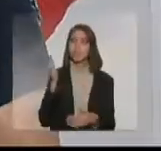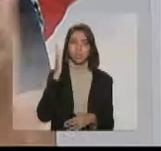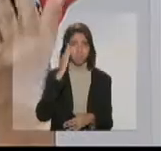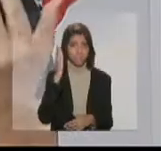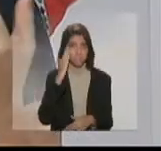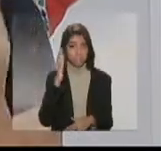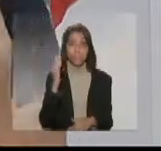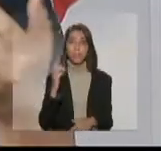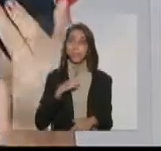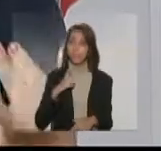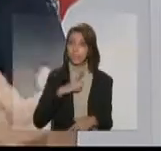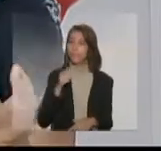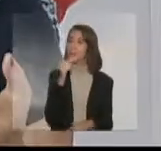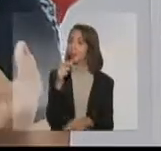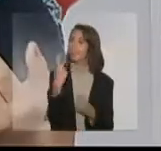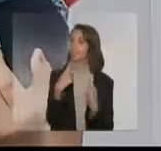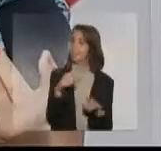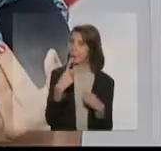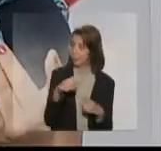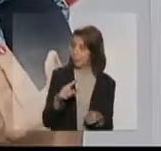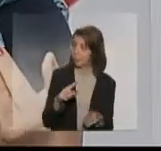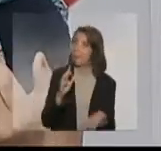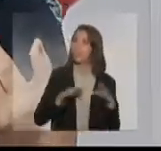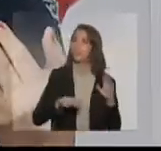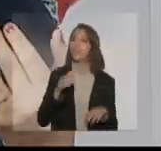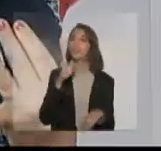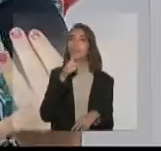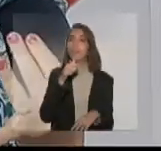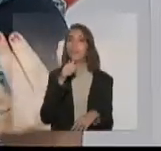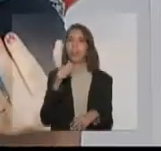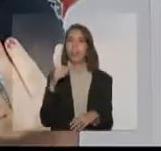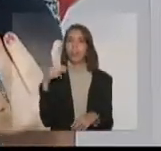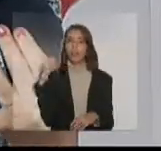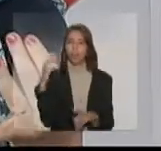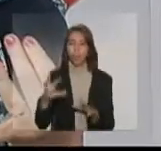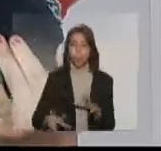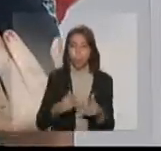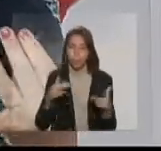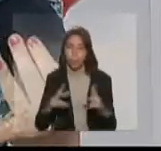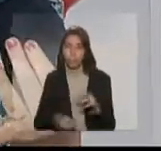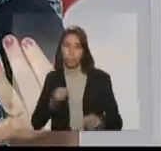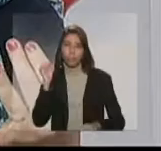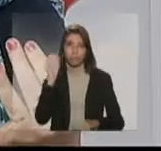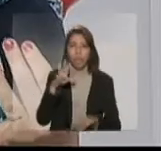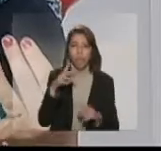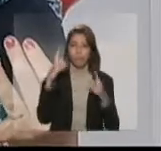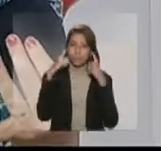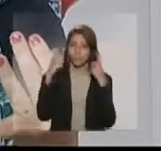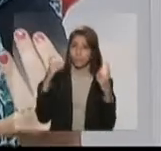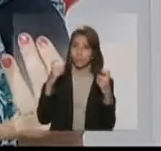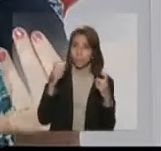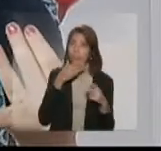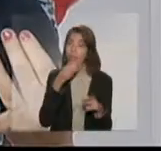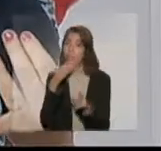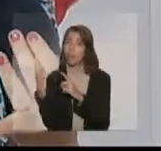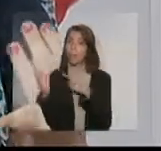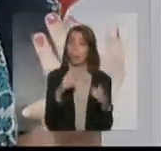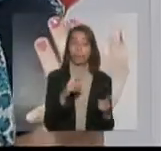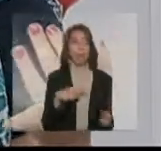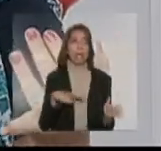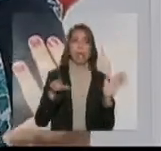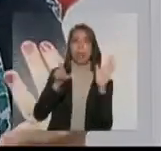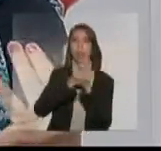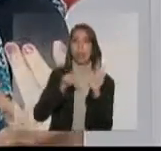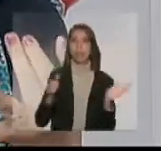sabemos que um existe mulher de provocativos mulheres que vão para cima do marido que está com coisas que tafas são agressivas e quando ele revida